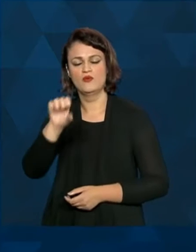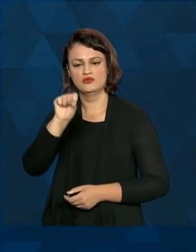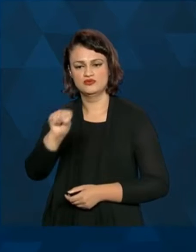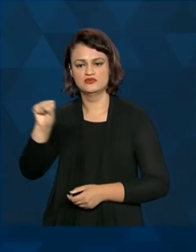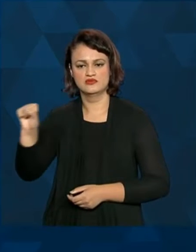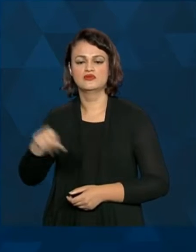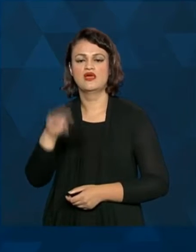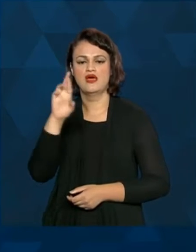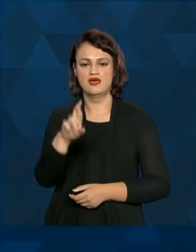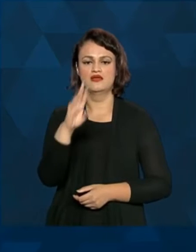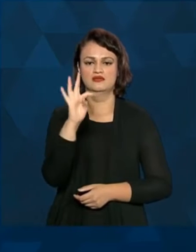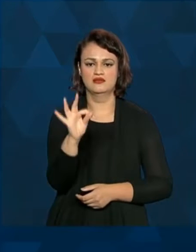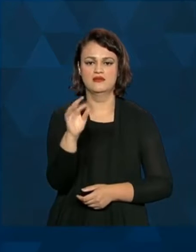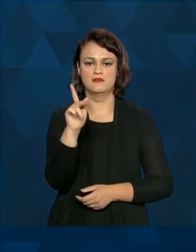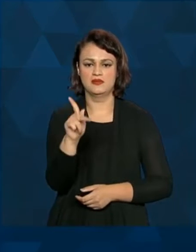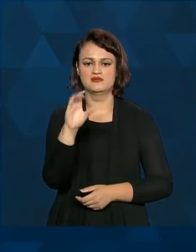90.888 RT-PCR.